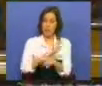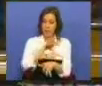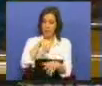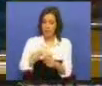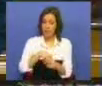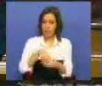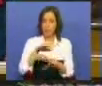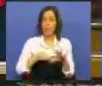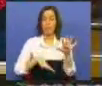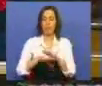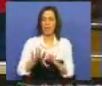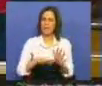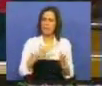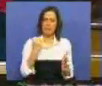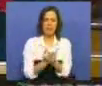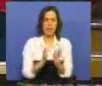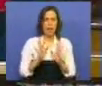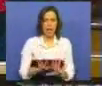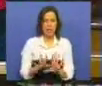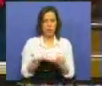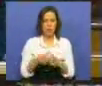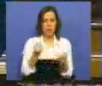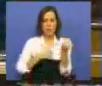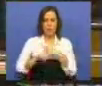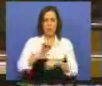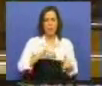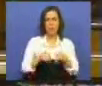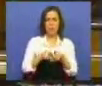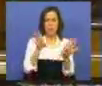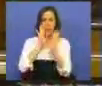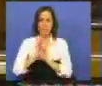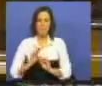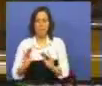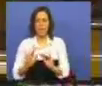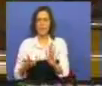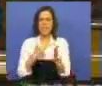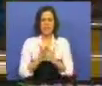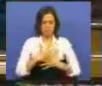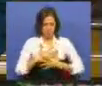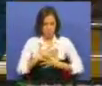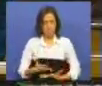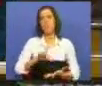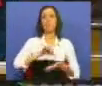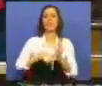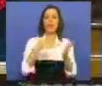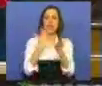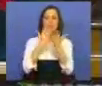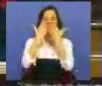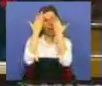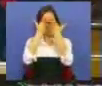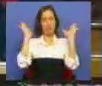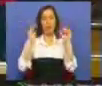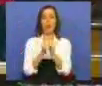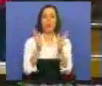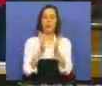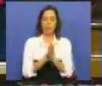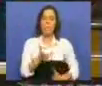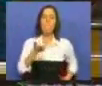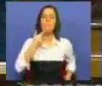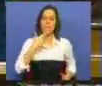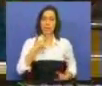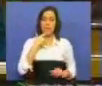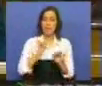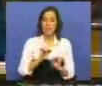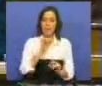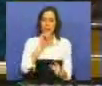feito. Foi sempre assim com todos os movimentos políticos e pedagógicos que se empenharam no projeto da escola democrática. Todos perceberam que o